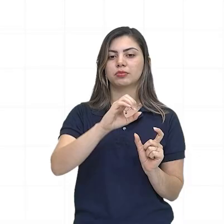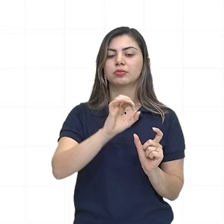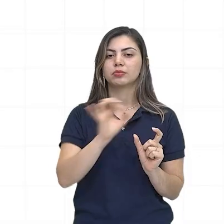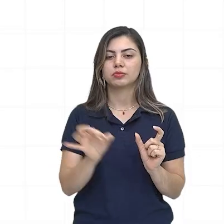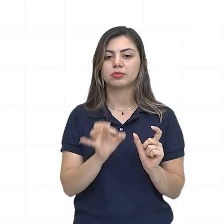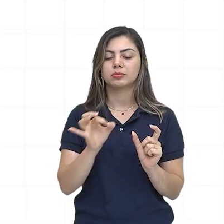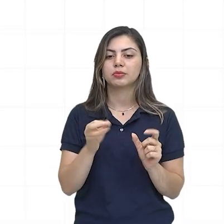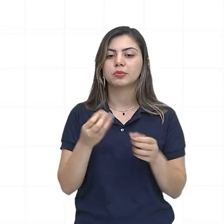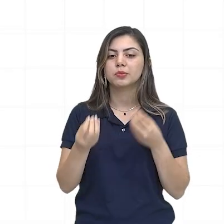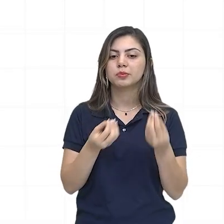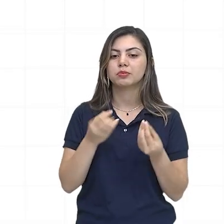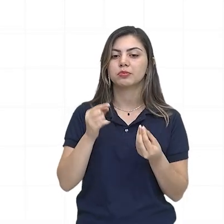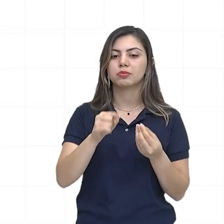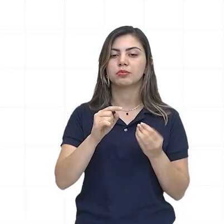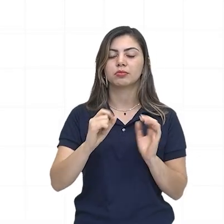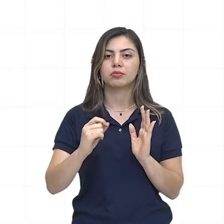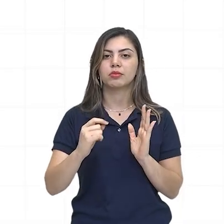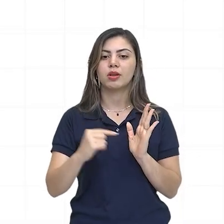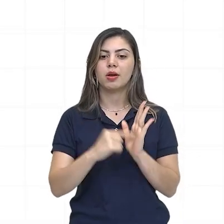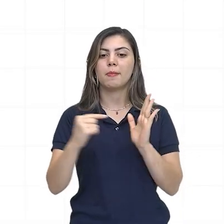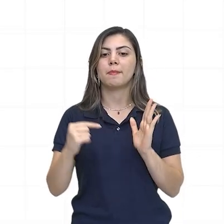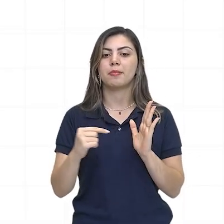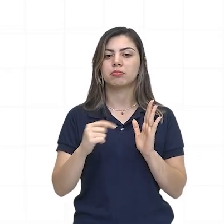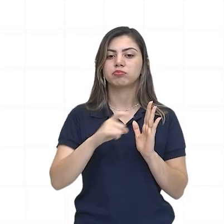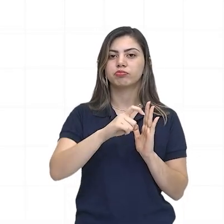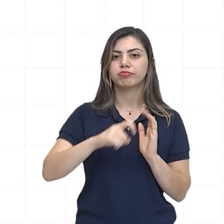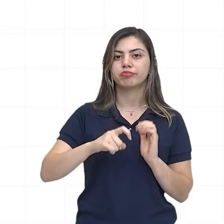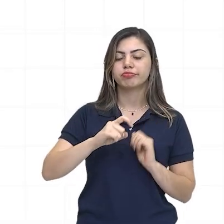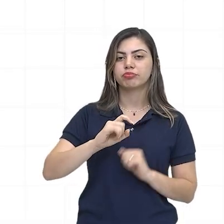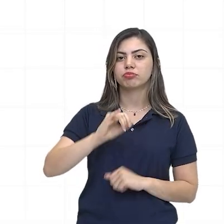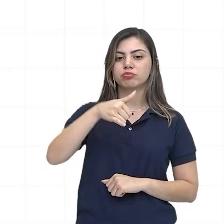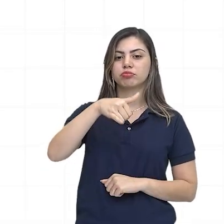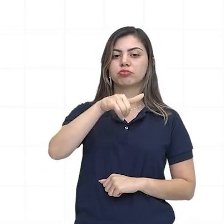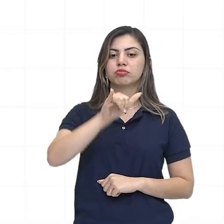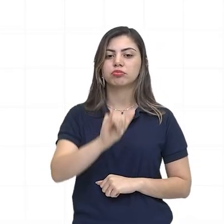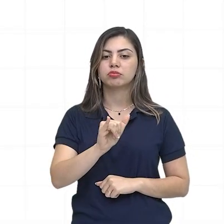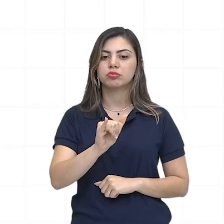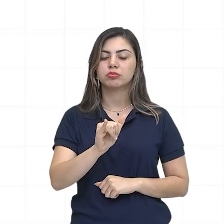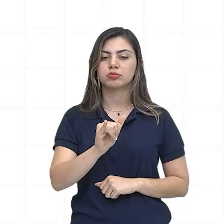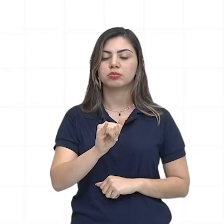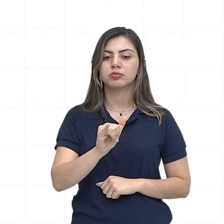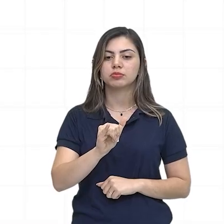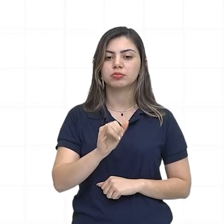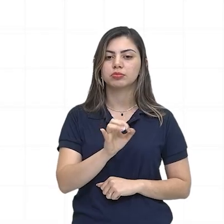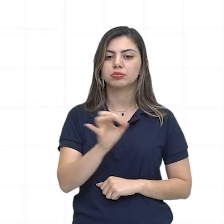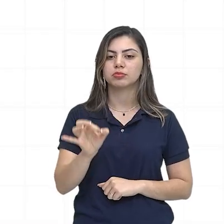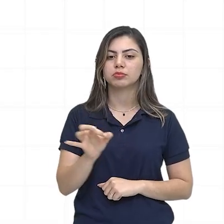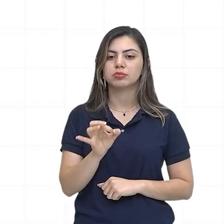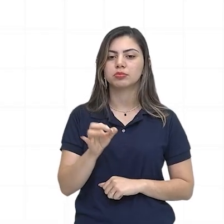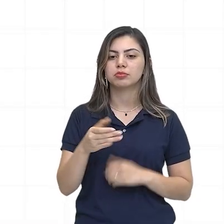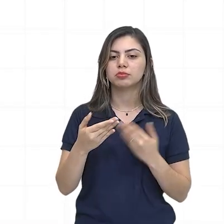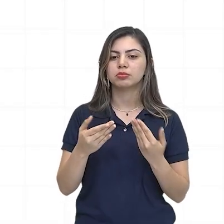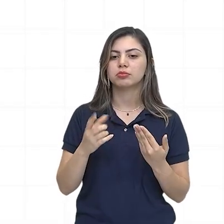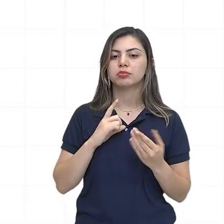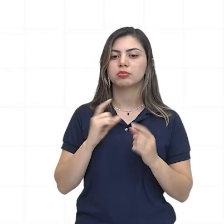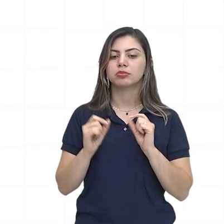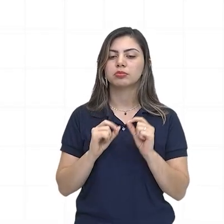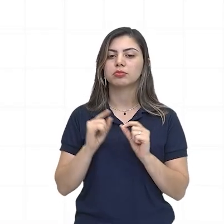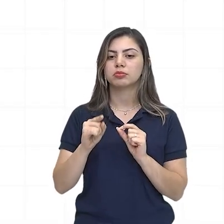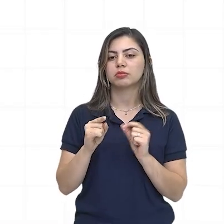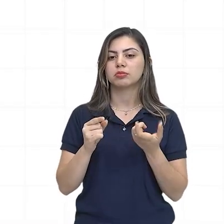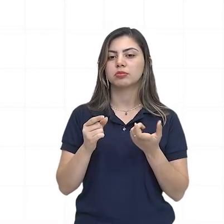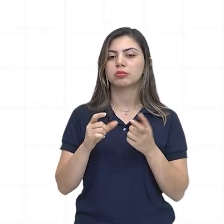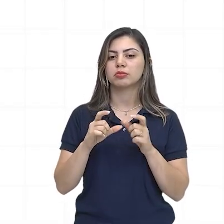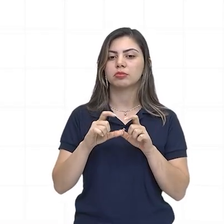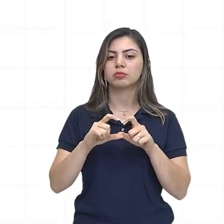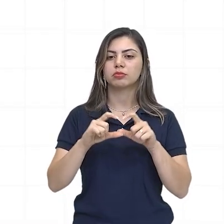y e vai aparecer esse sinal circunflexo, parece um chapeuzinho. E a gente digita o 9, que